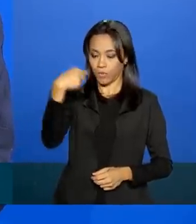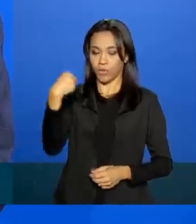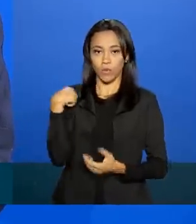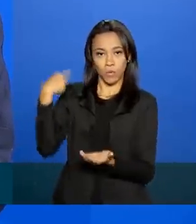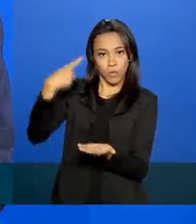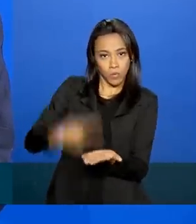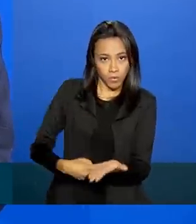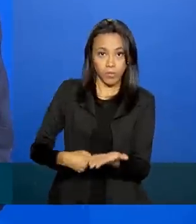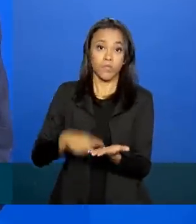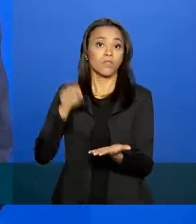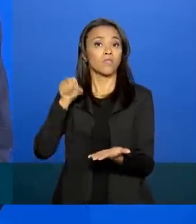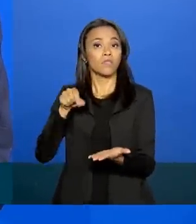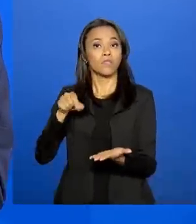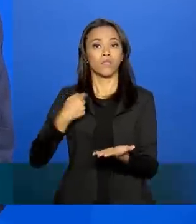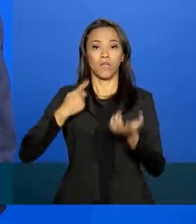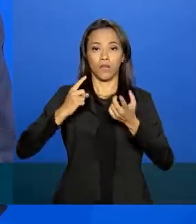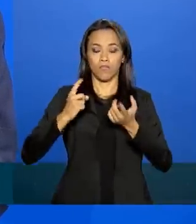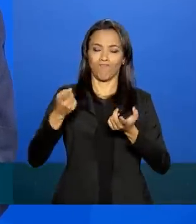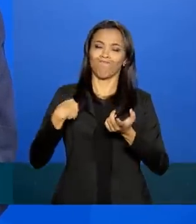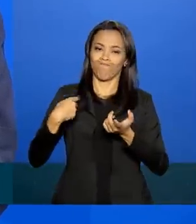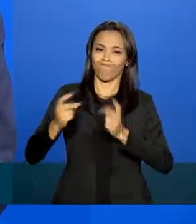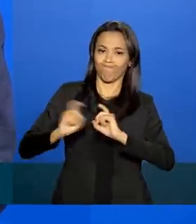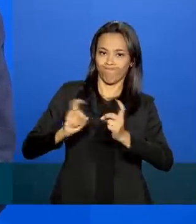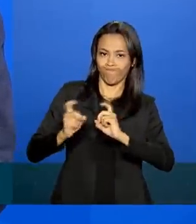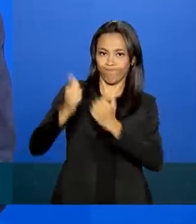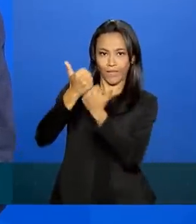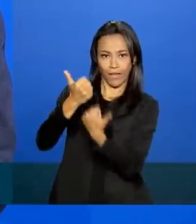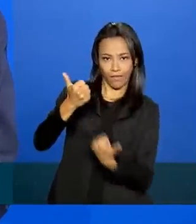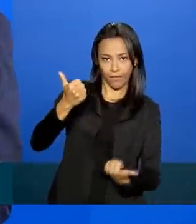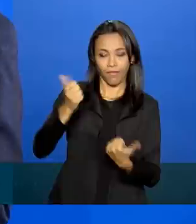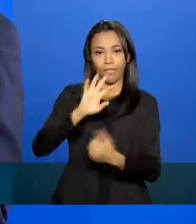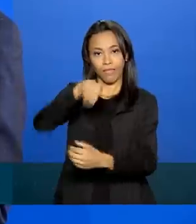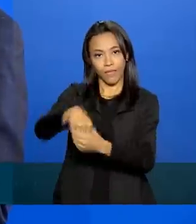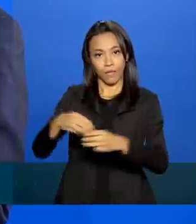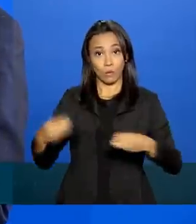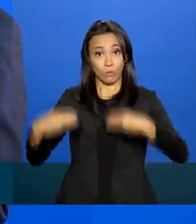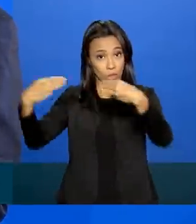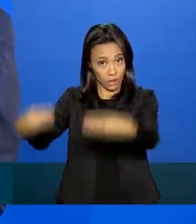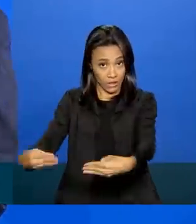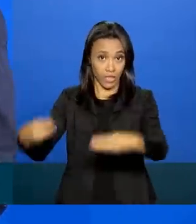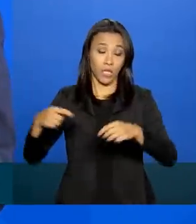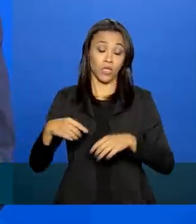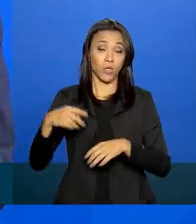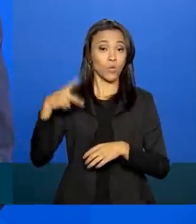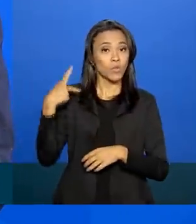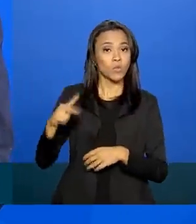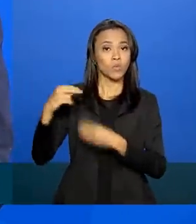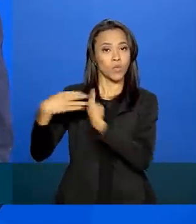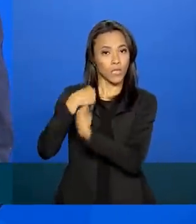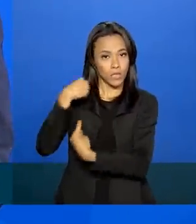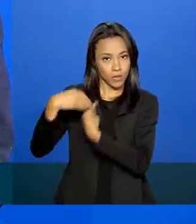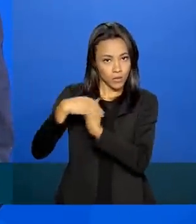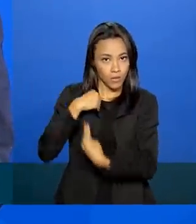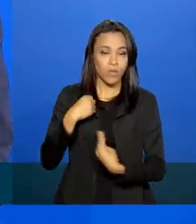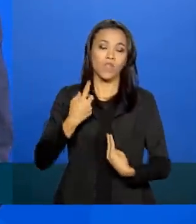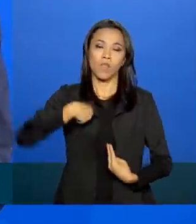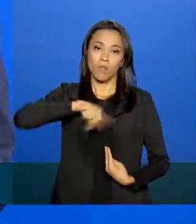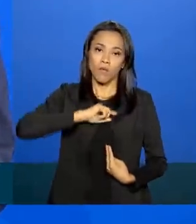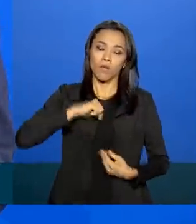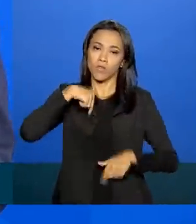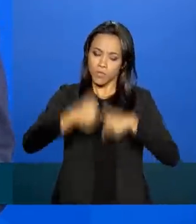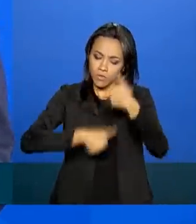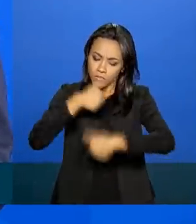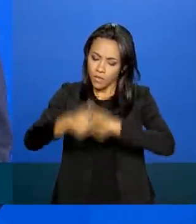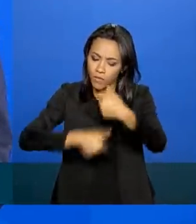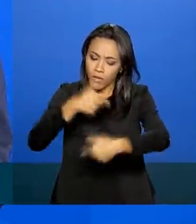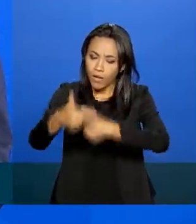o ministério de minas e energia e sobre as suas firmas orientações estamos atuando à luz dos